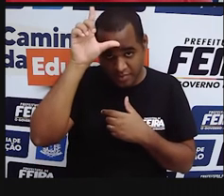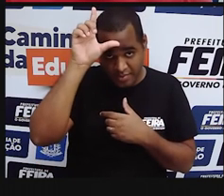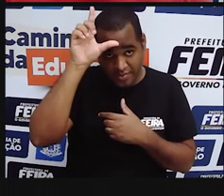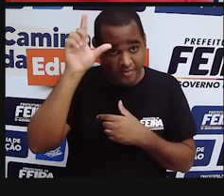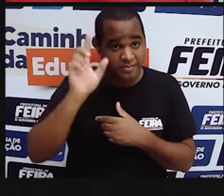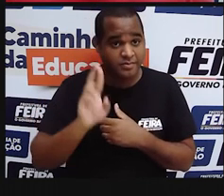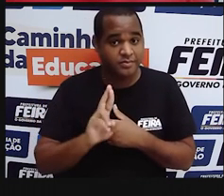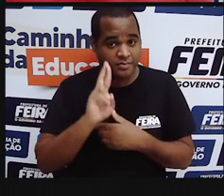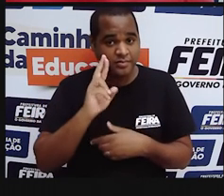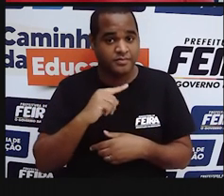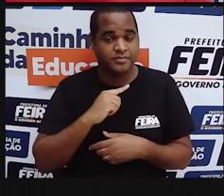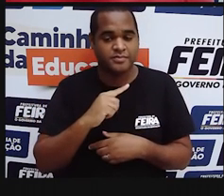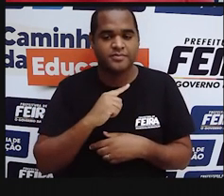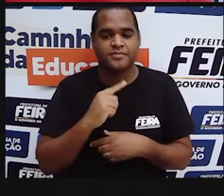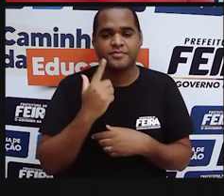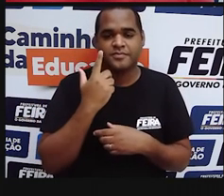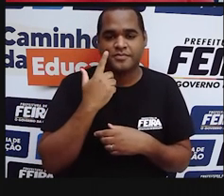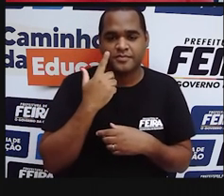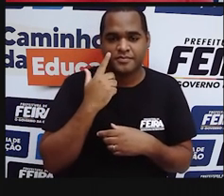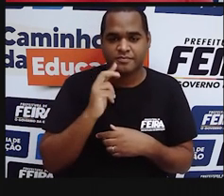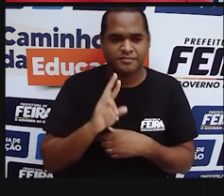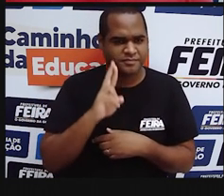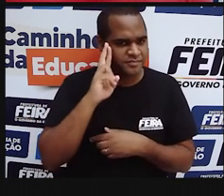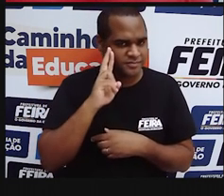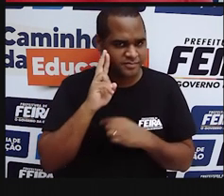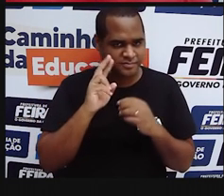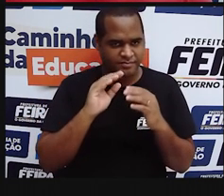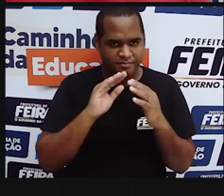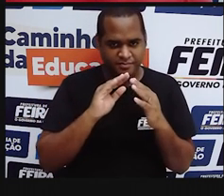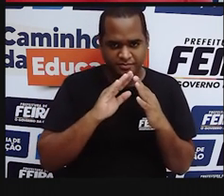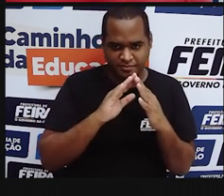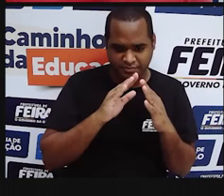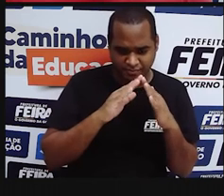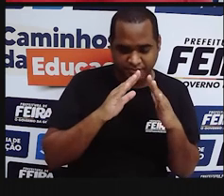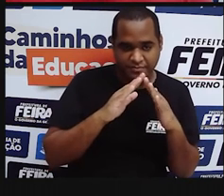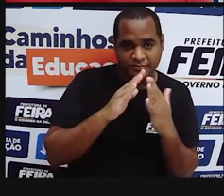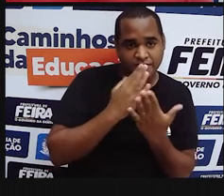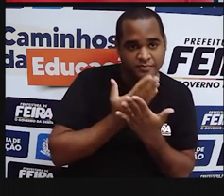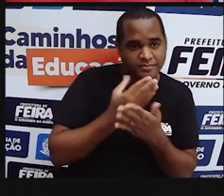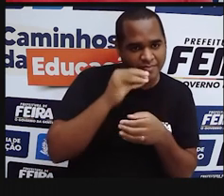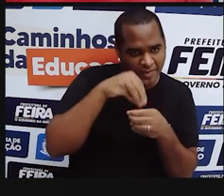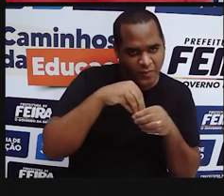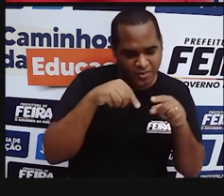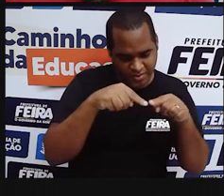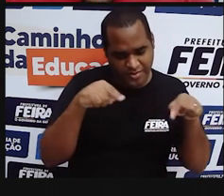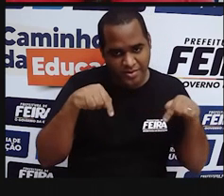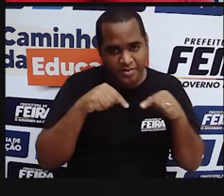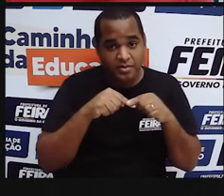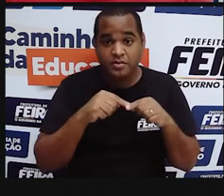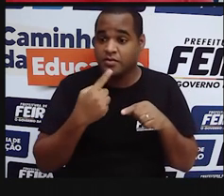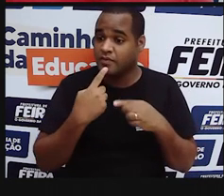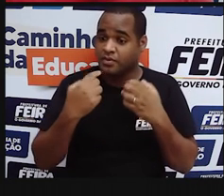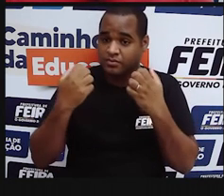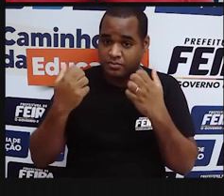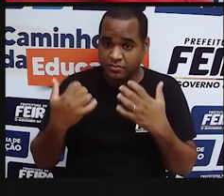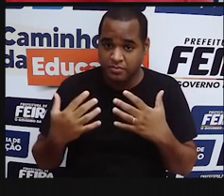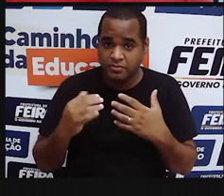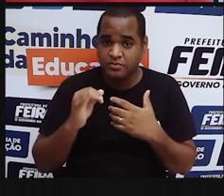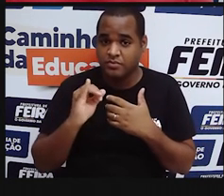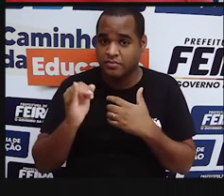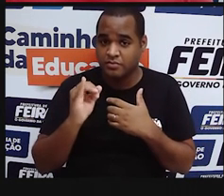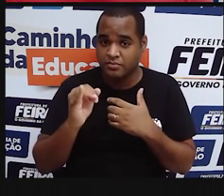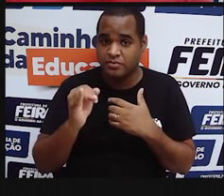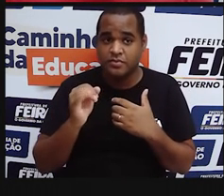líder da turma, e esse líder da turma, ele não pode agir como dono da turma, não. Ele sempre tem que prestar conta, se